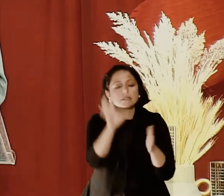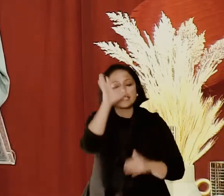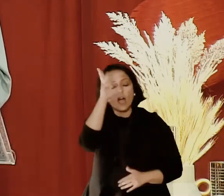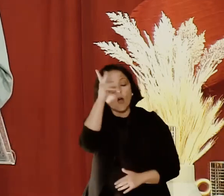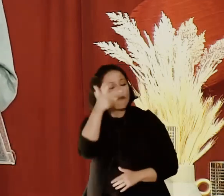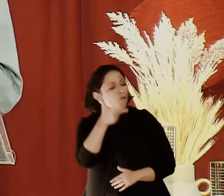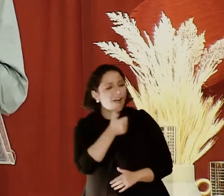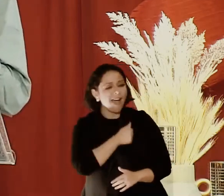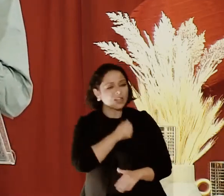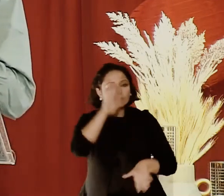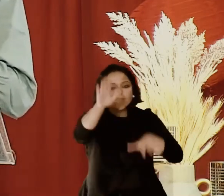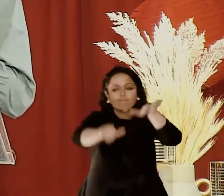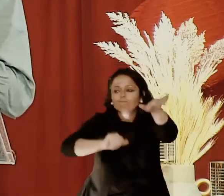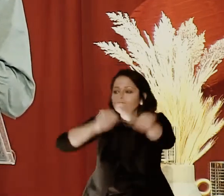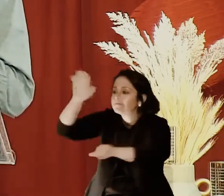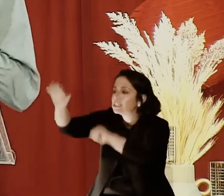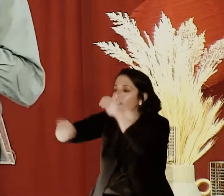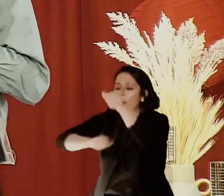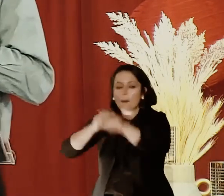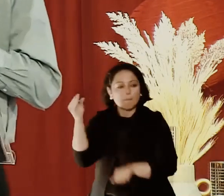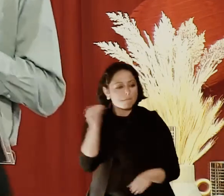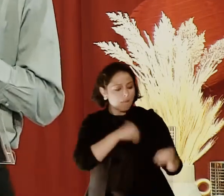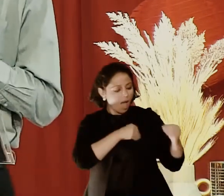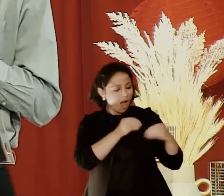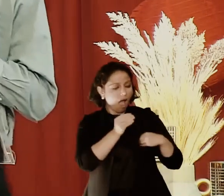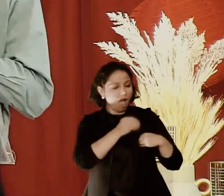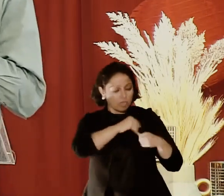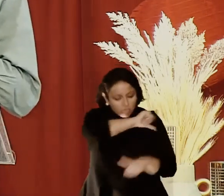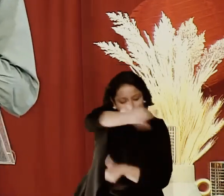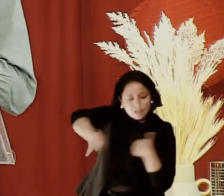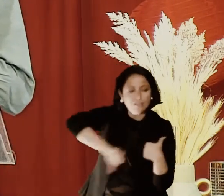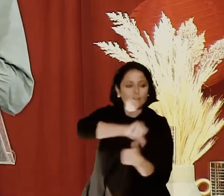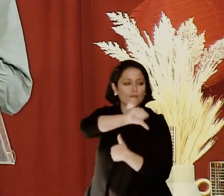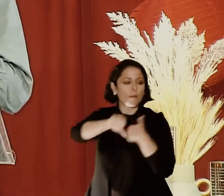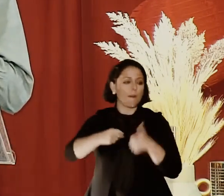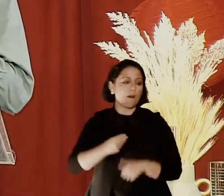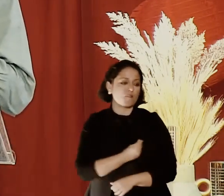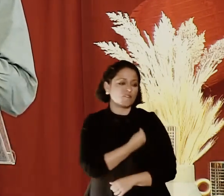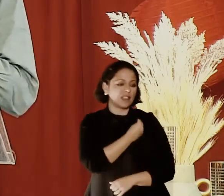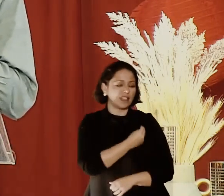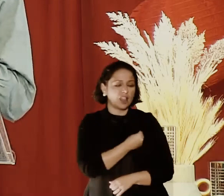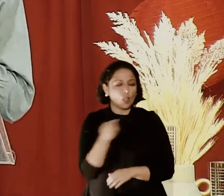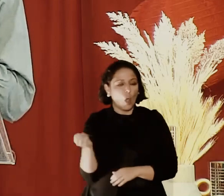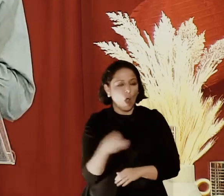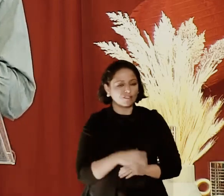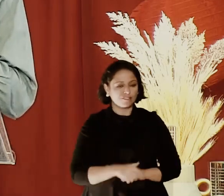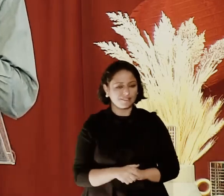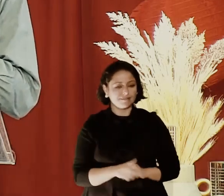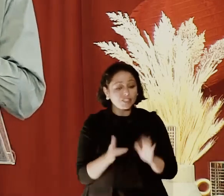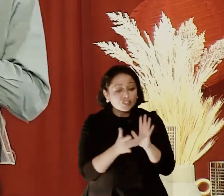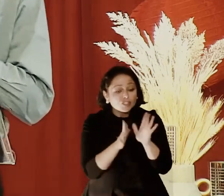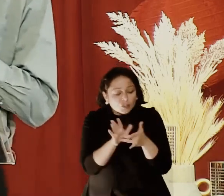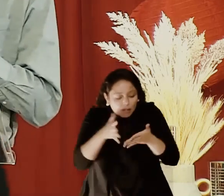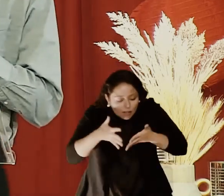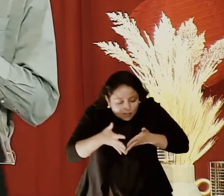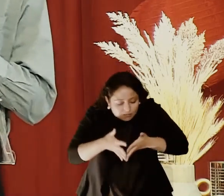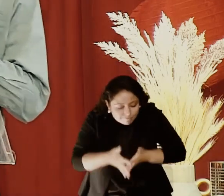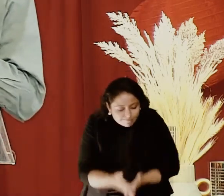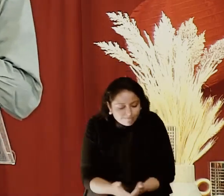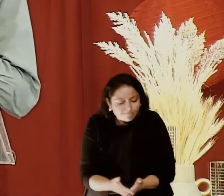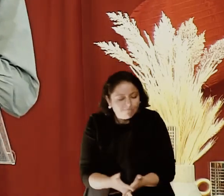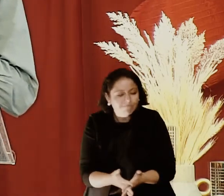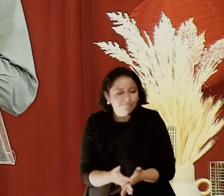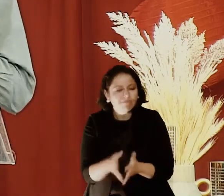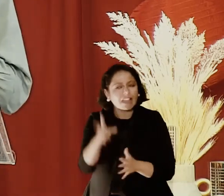chamar pecadores ao arrependimento. O Cristo da manjedoura, ele nos lembra mais uma